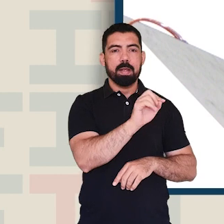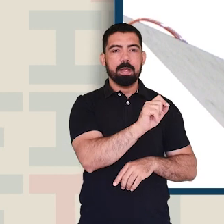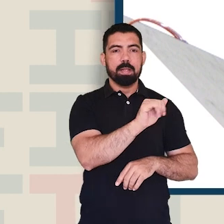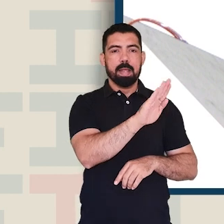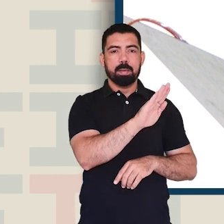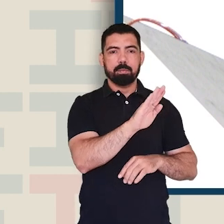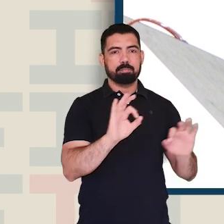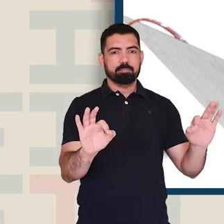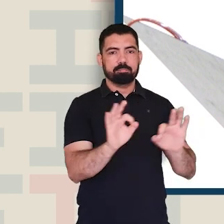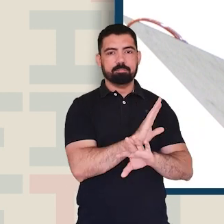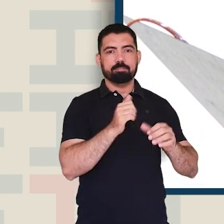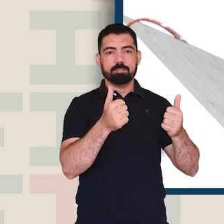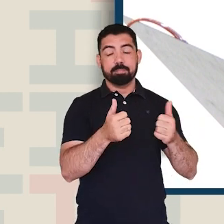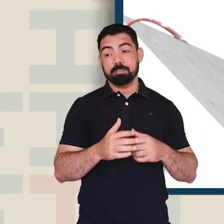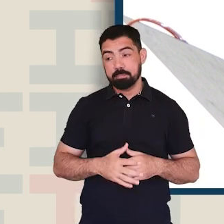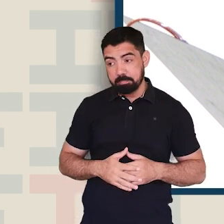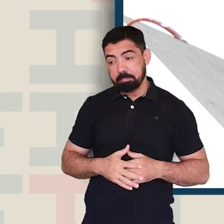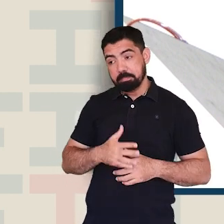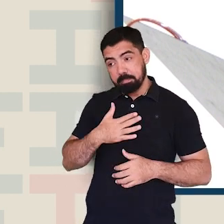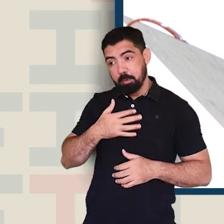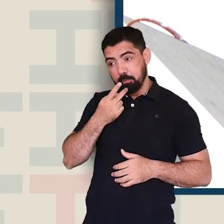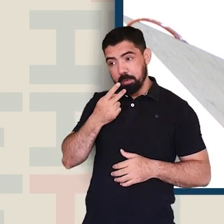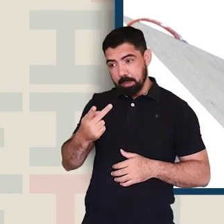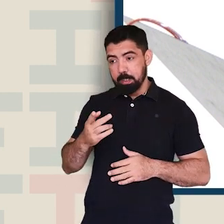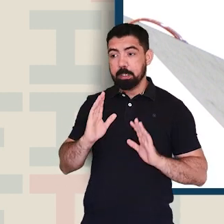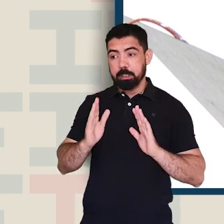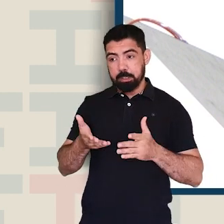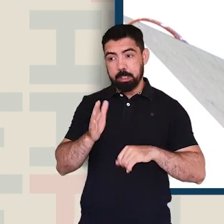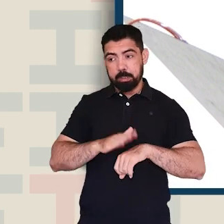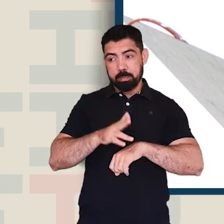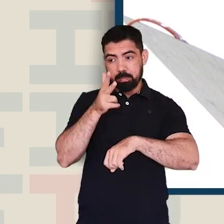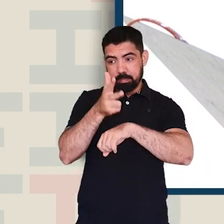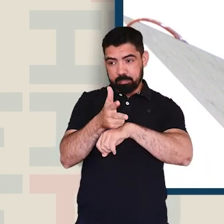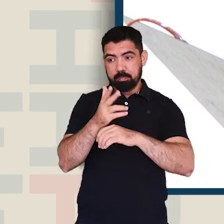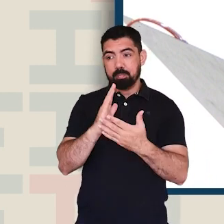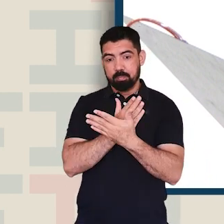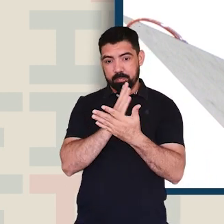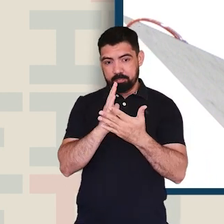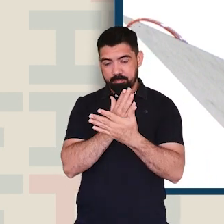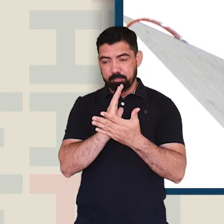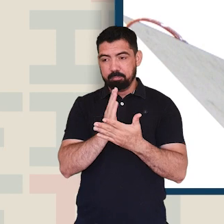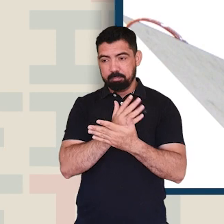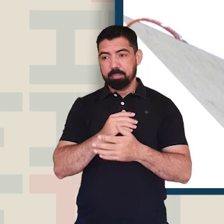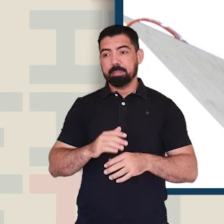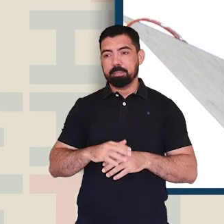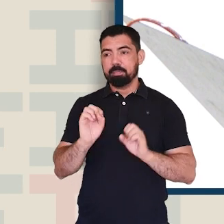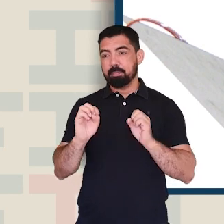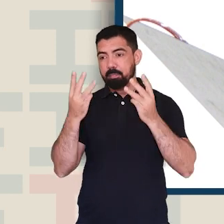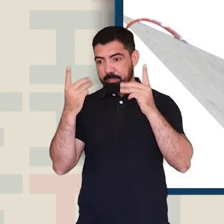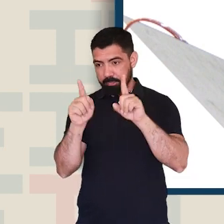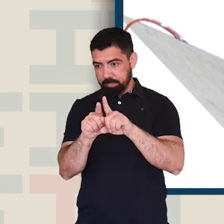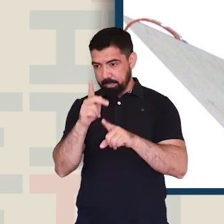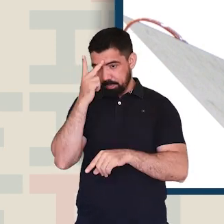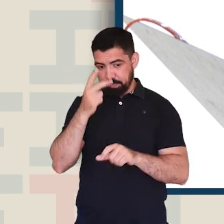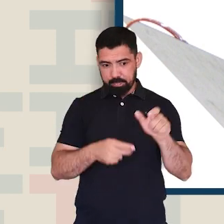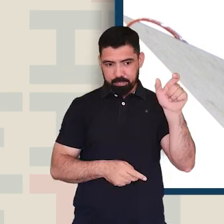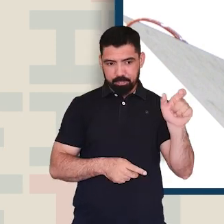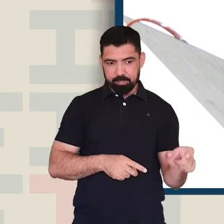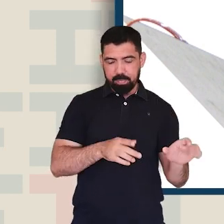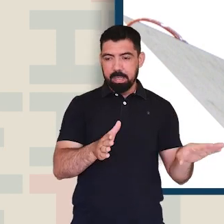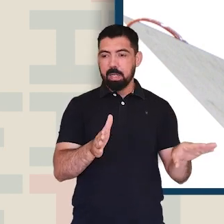né? Aí eu falei, amigo, eu já participei de algumas gravações, alguns ensaios e shows onde